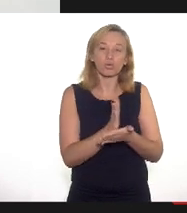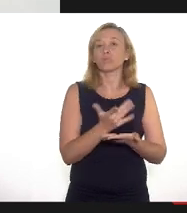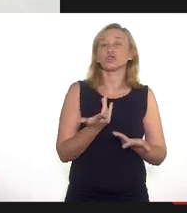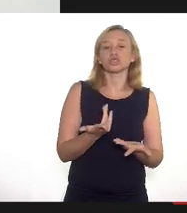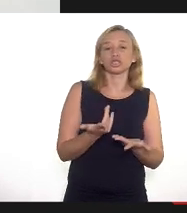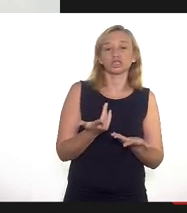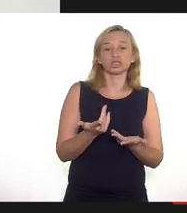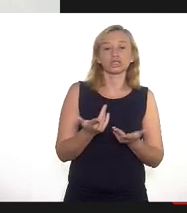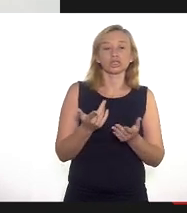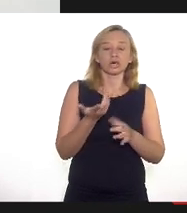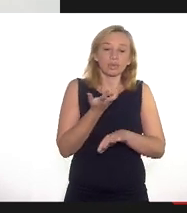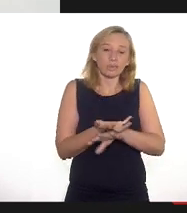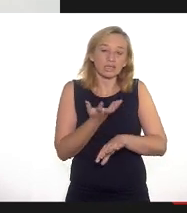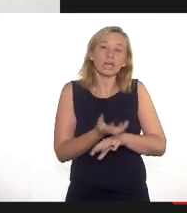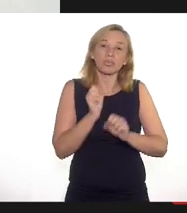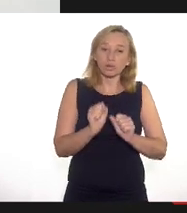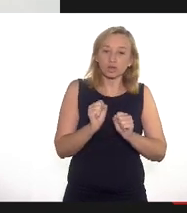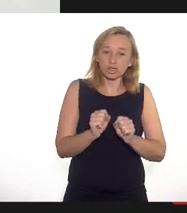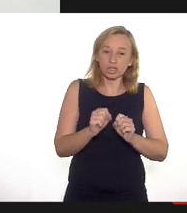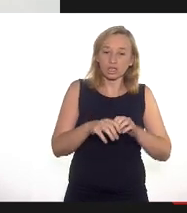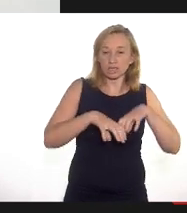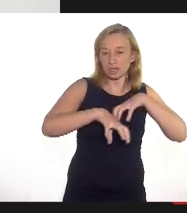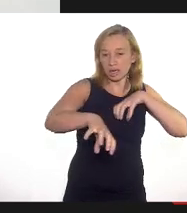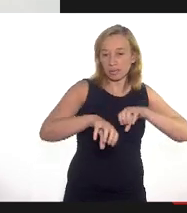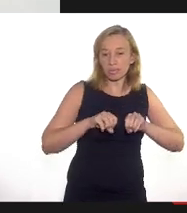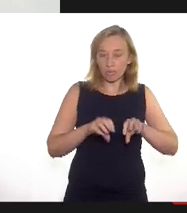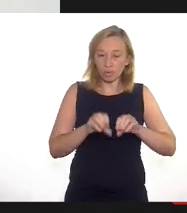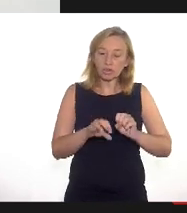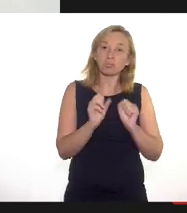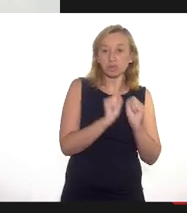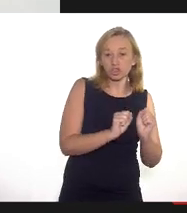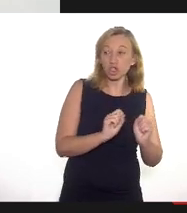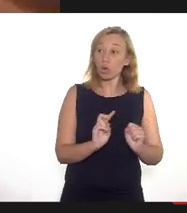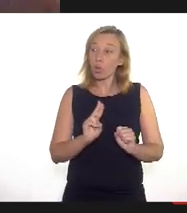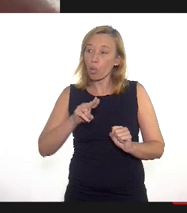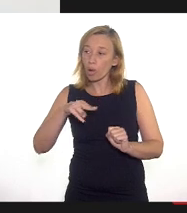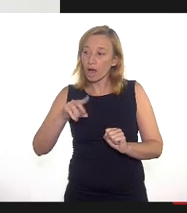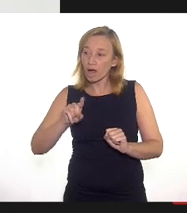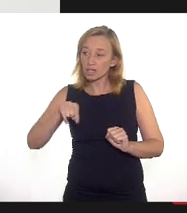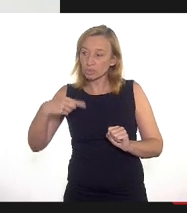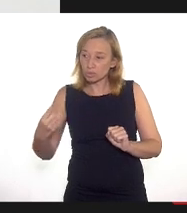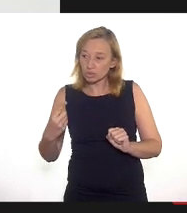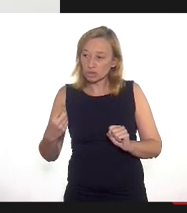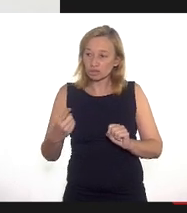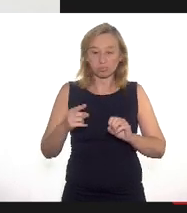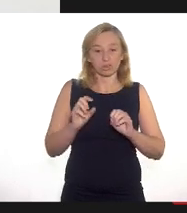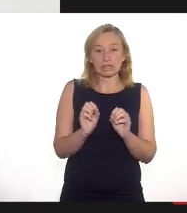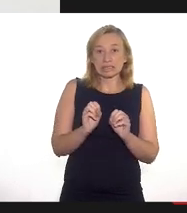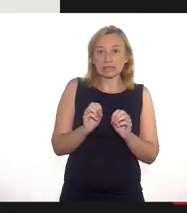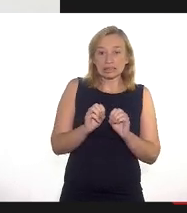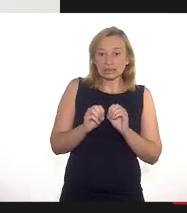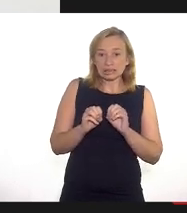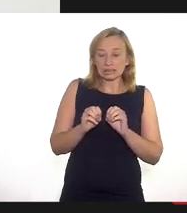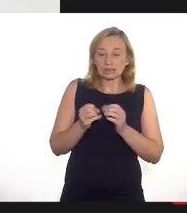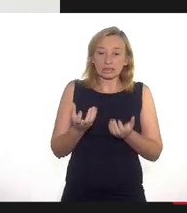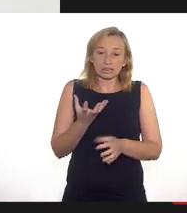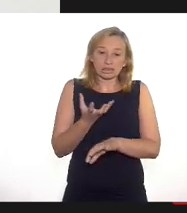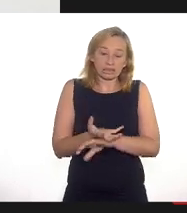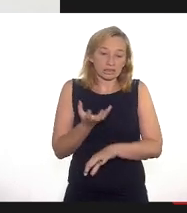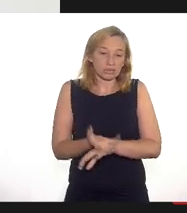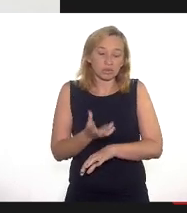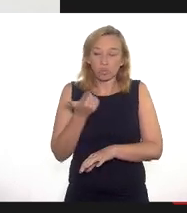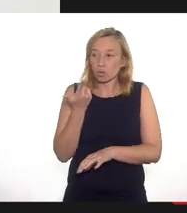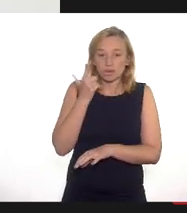podiam ser ofertadas de forma remota e outras disciplinas tinham uma característica extremamente prática, então a gente não conseguiu oferecer no